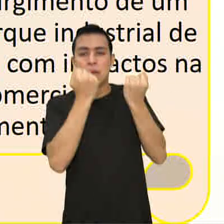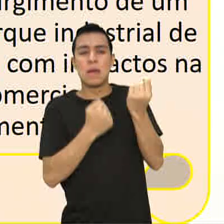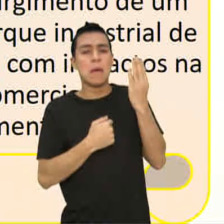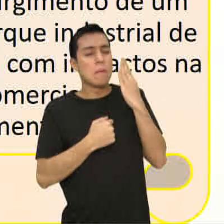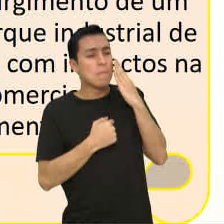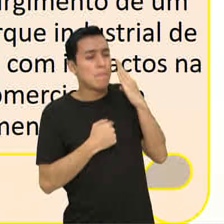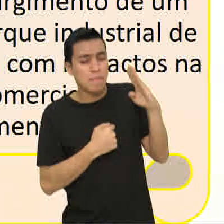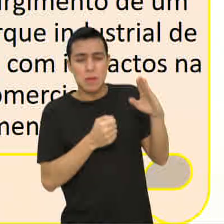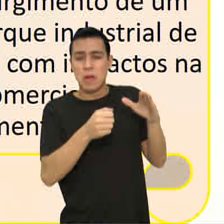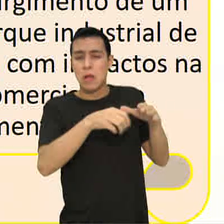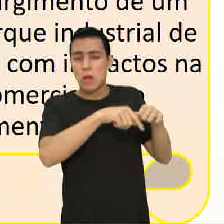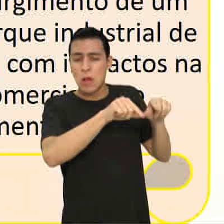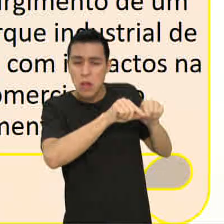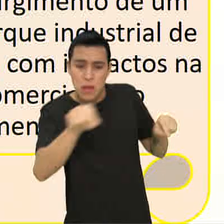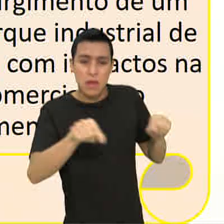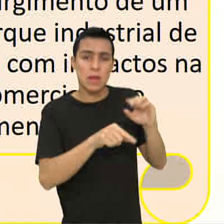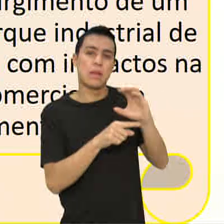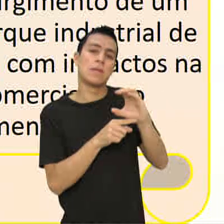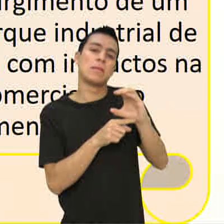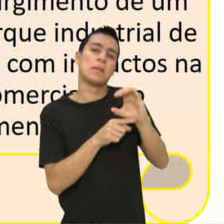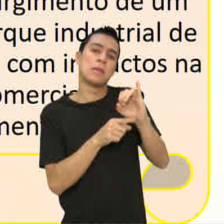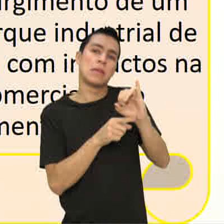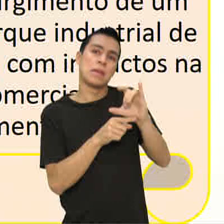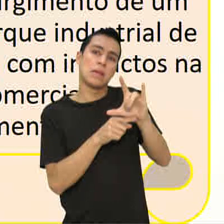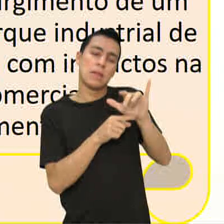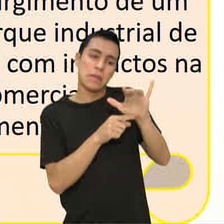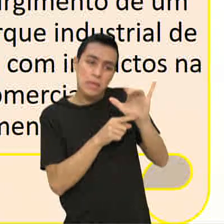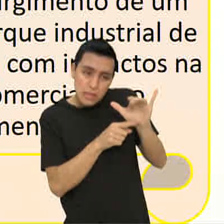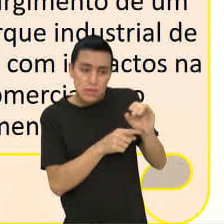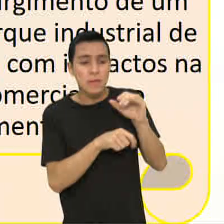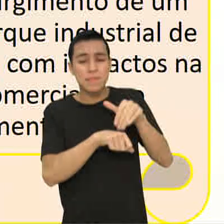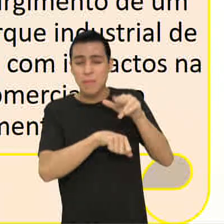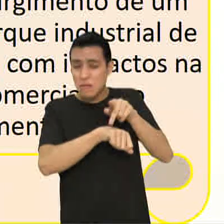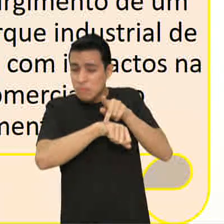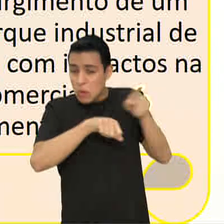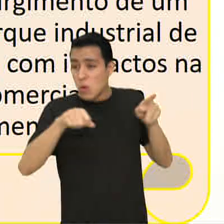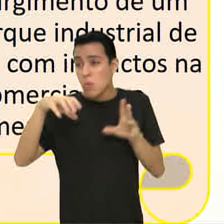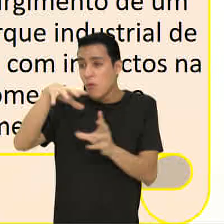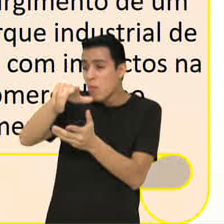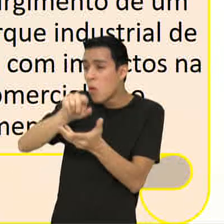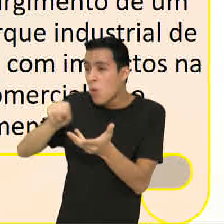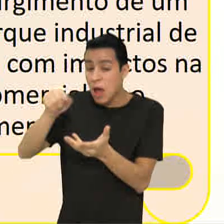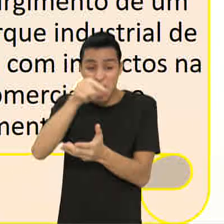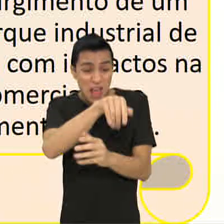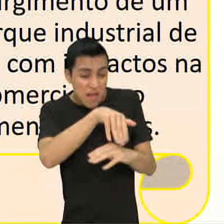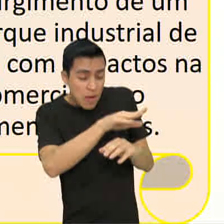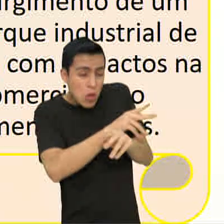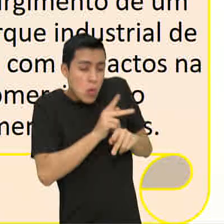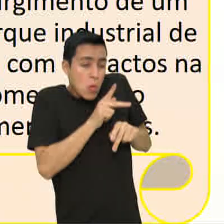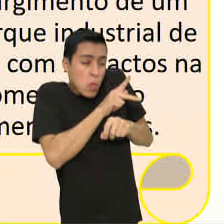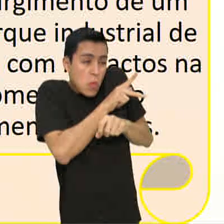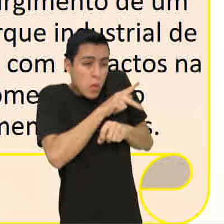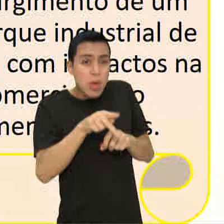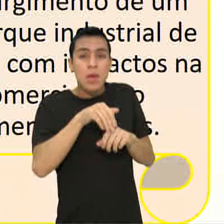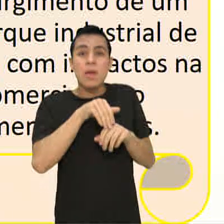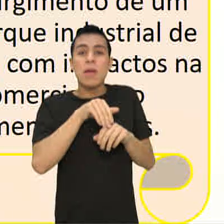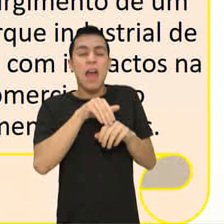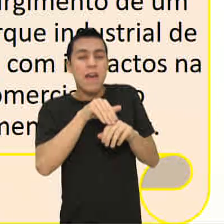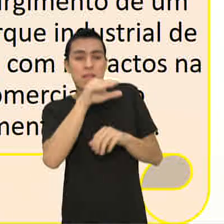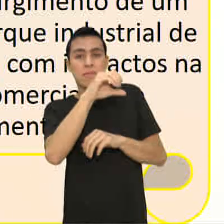Bilhões de toneladas de silício, com o mais elevado índice de pureza do mundo, acima de